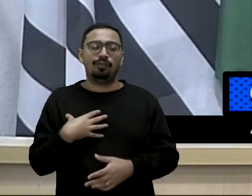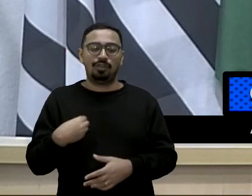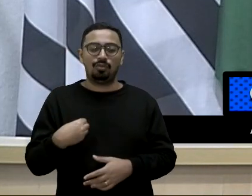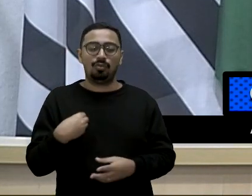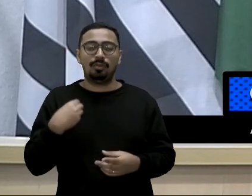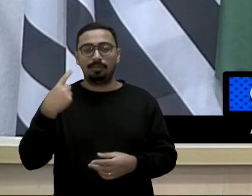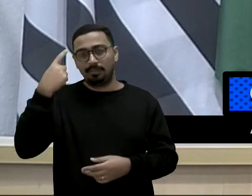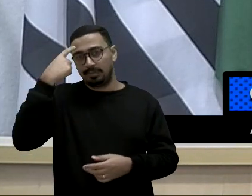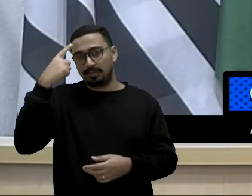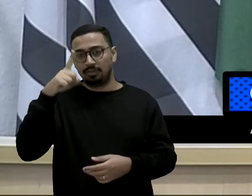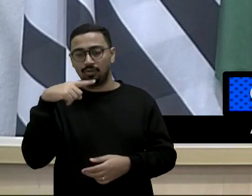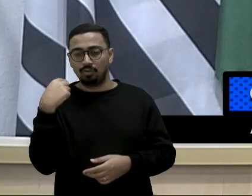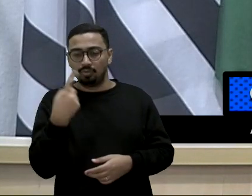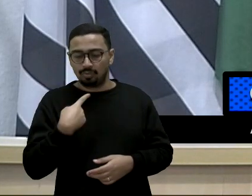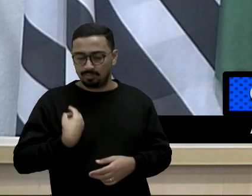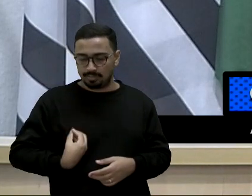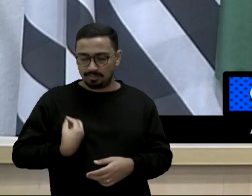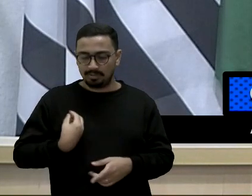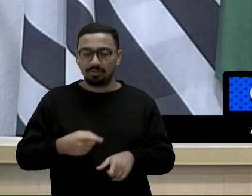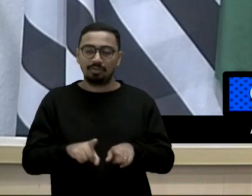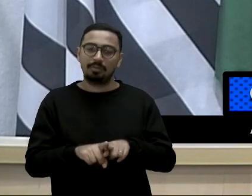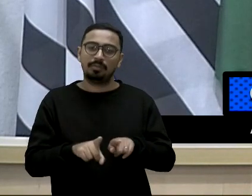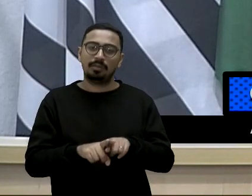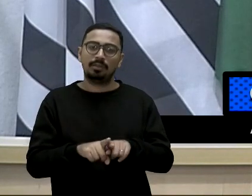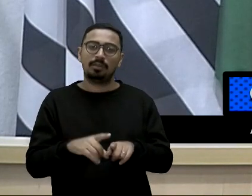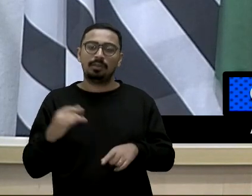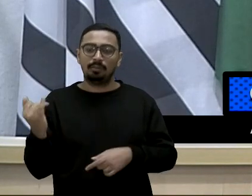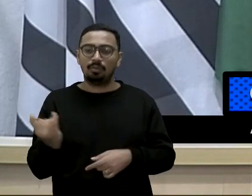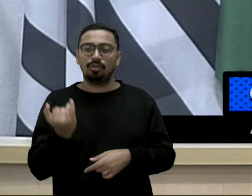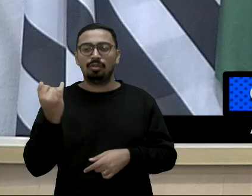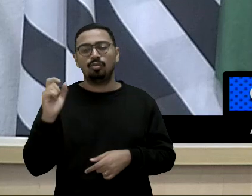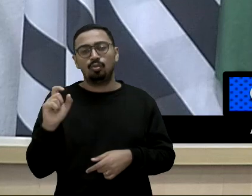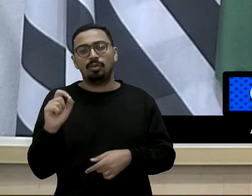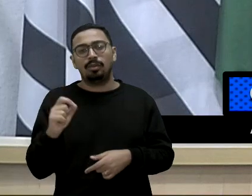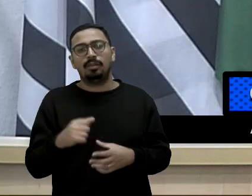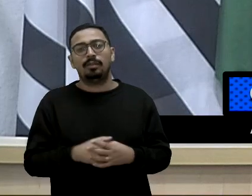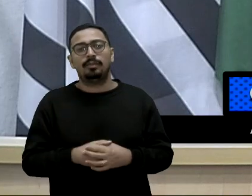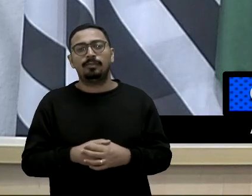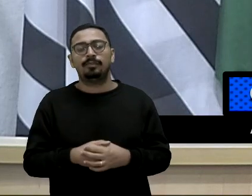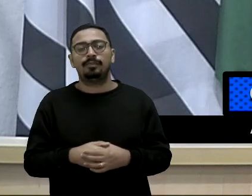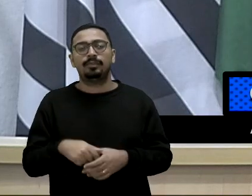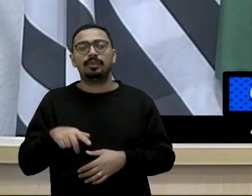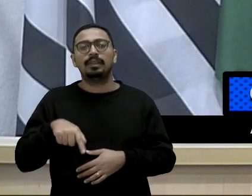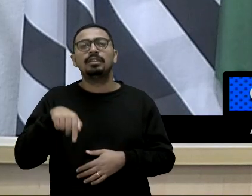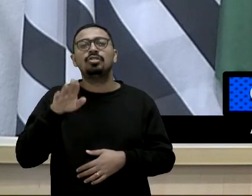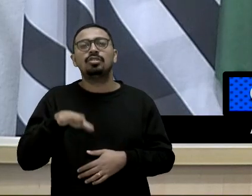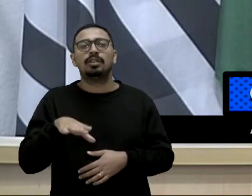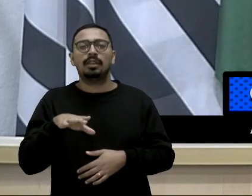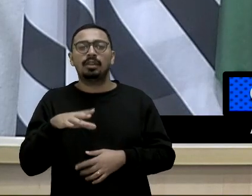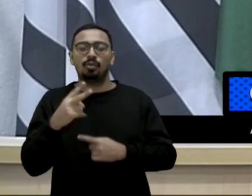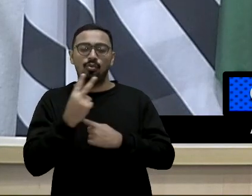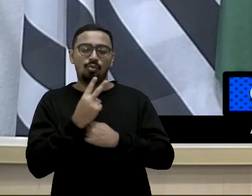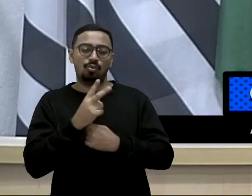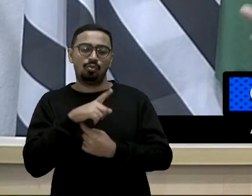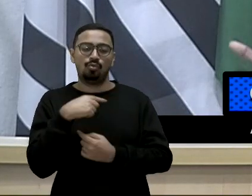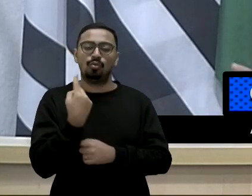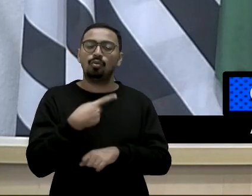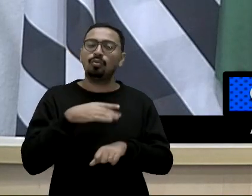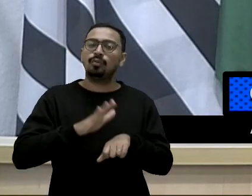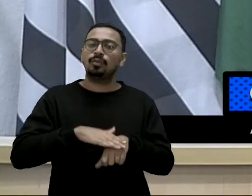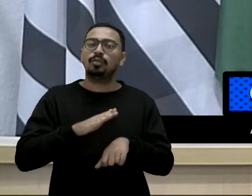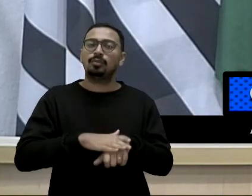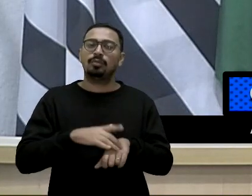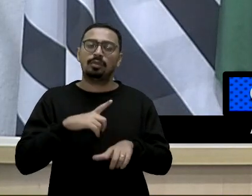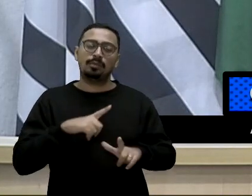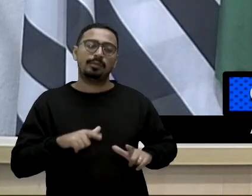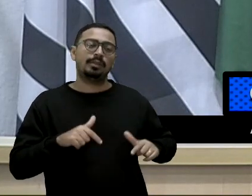em todos nós que estamos aqui. Então, é importante a gente pensar a partir de quem, né, nos cuidou, de quem exerceu essa